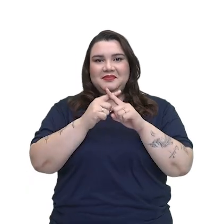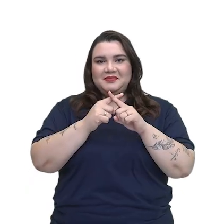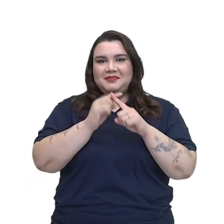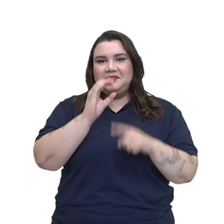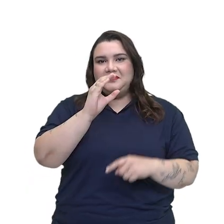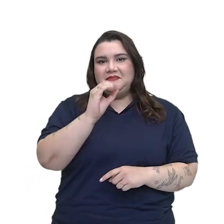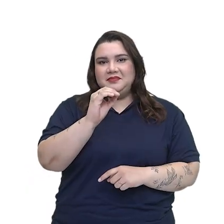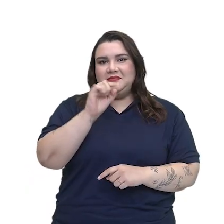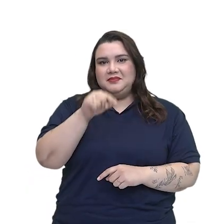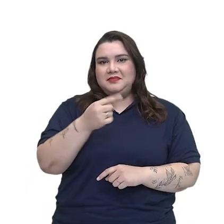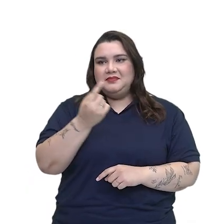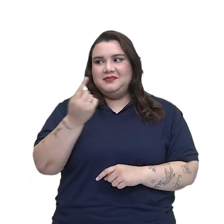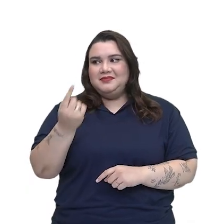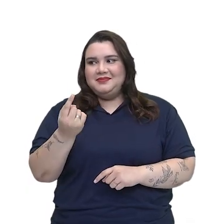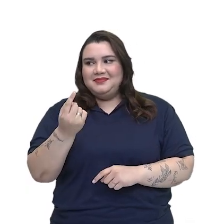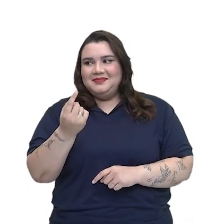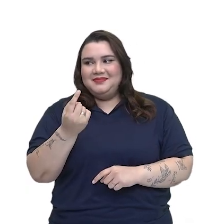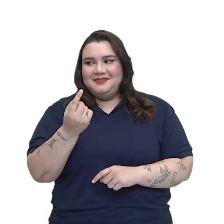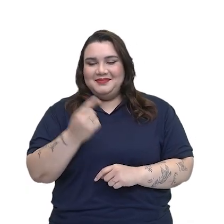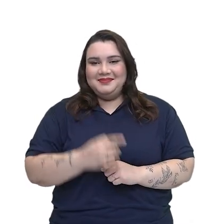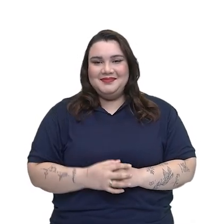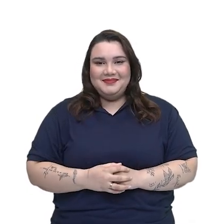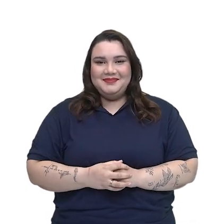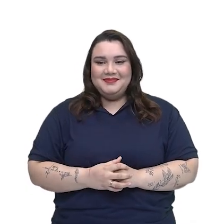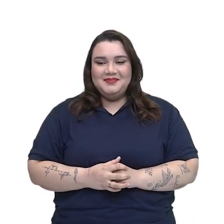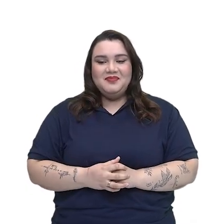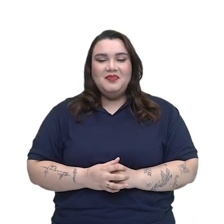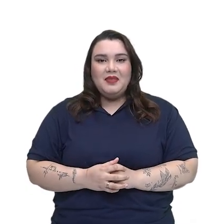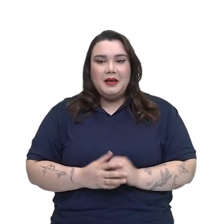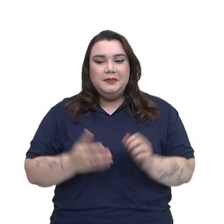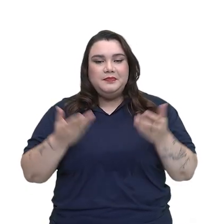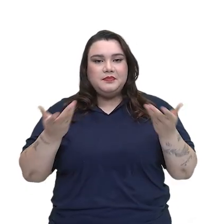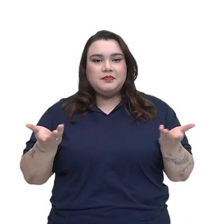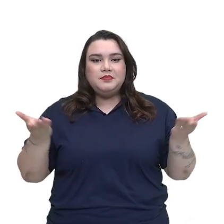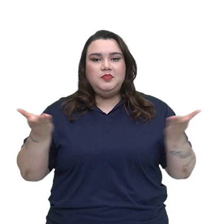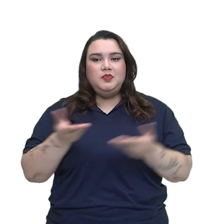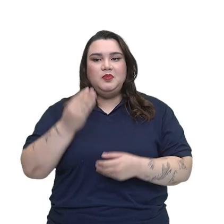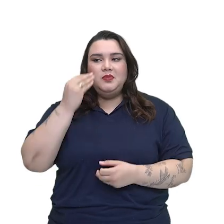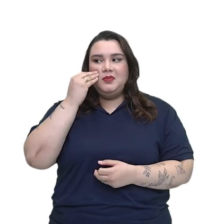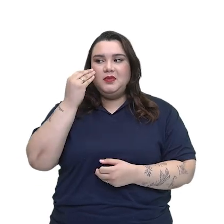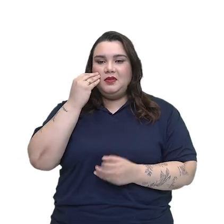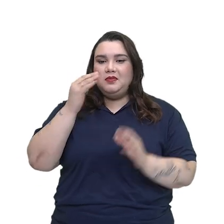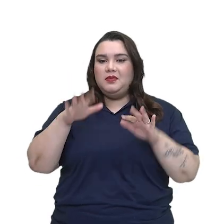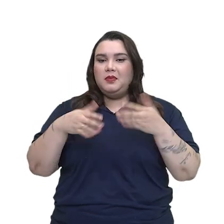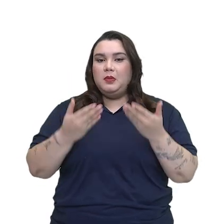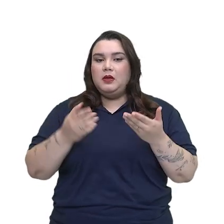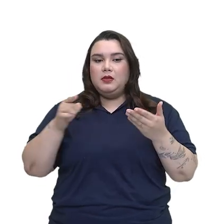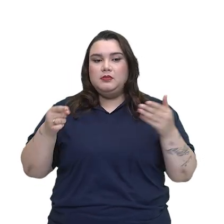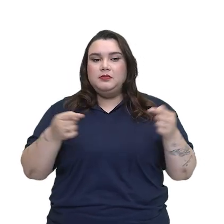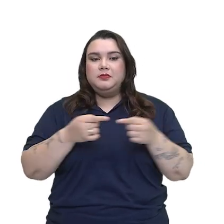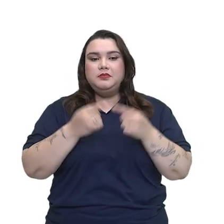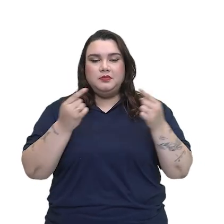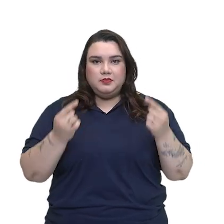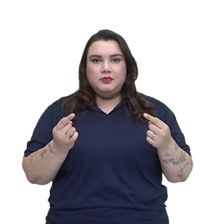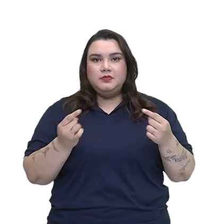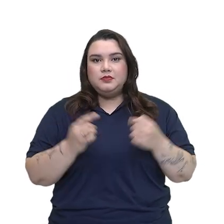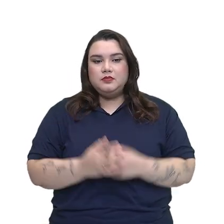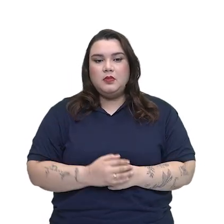0,1 vezes 0,1. Então, vamos ver quanto é que vai dar isso. Ó. Vamos para a conta. Ó.